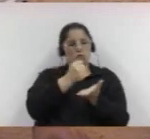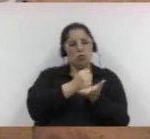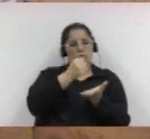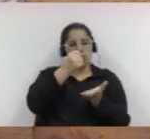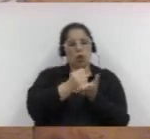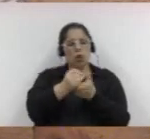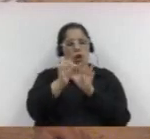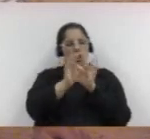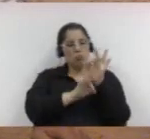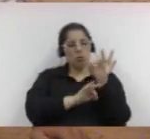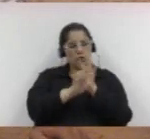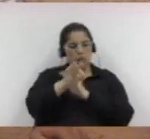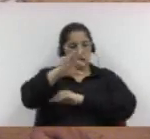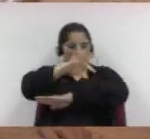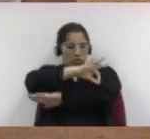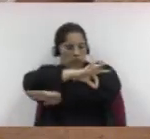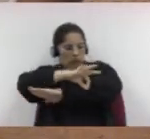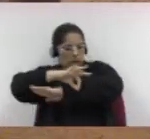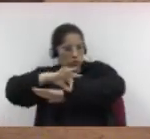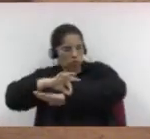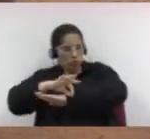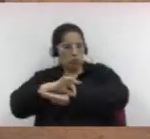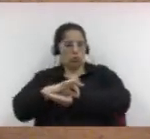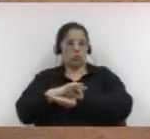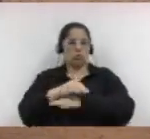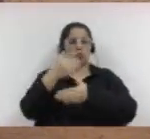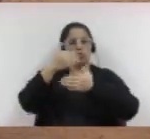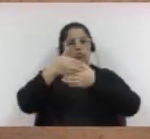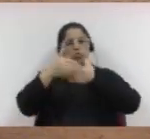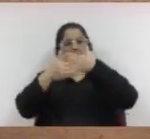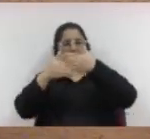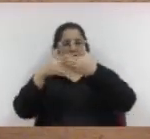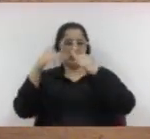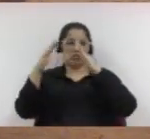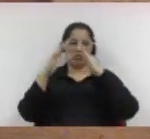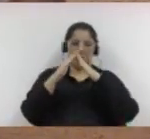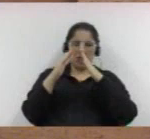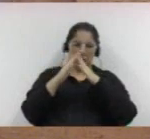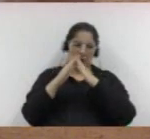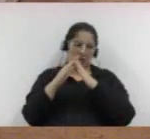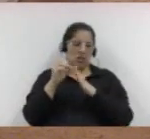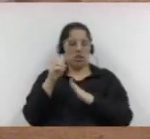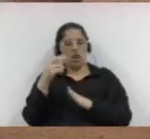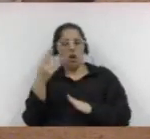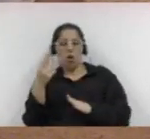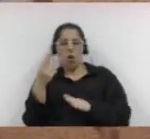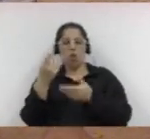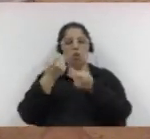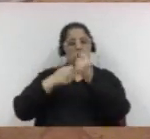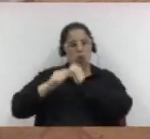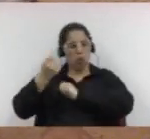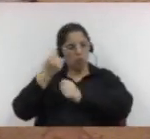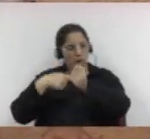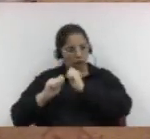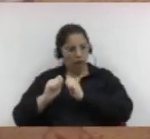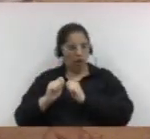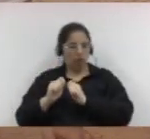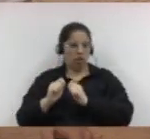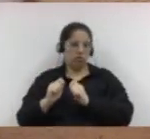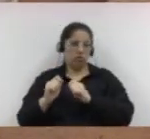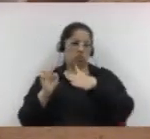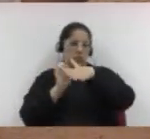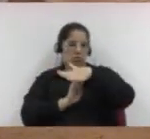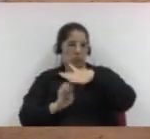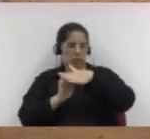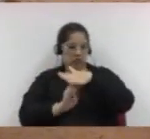arquitetura e urbanismo para aprovação de construções residenciais, comerciais, industriais, protocolam via arquivos